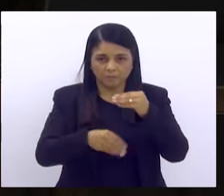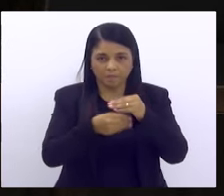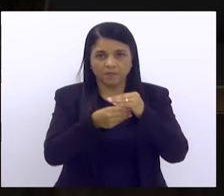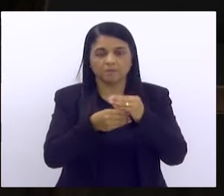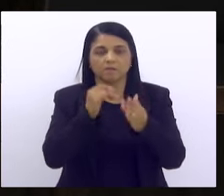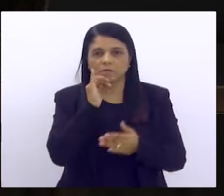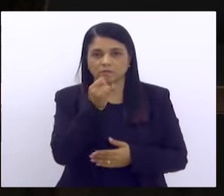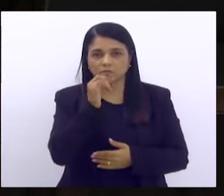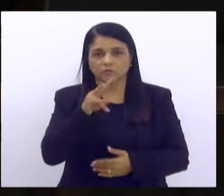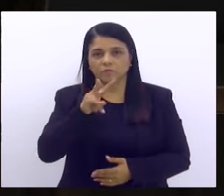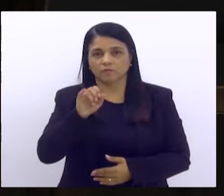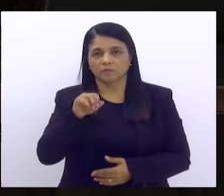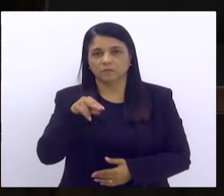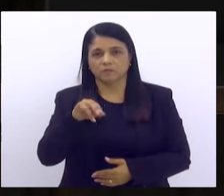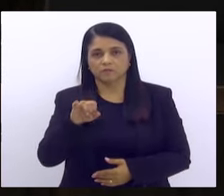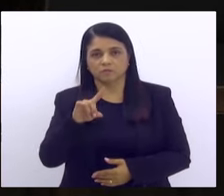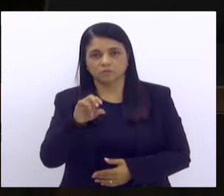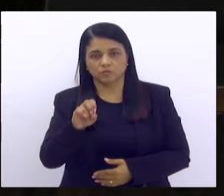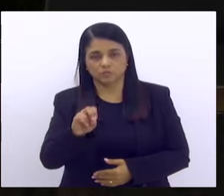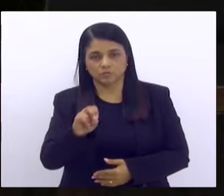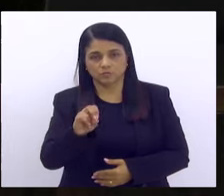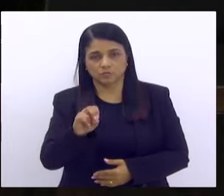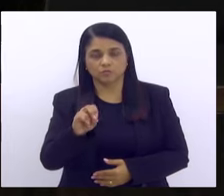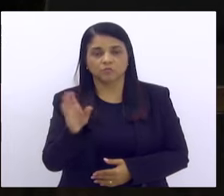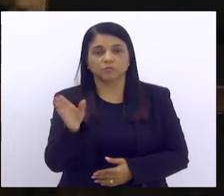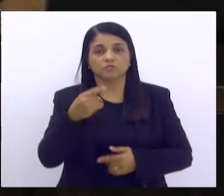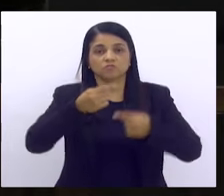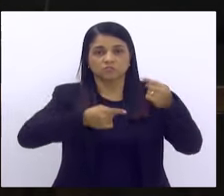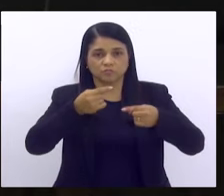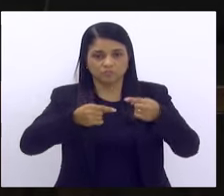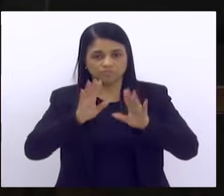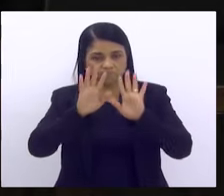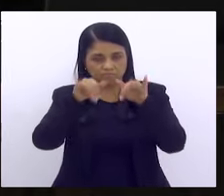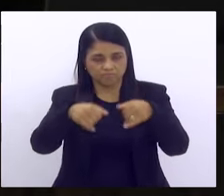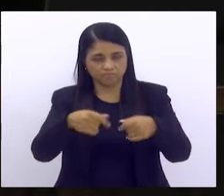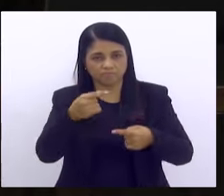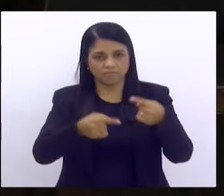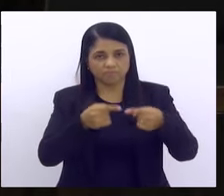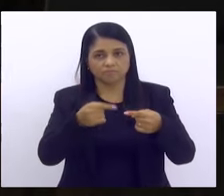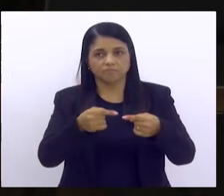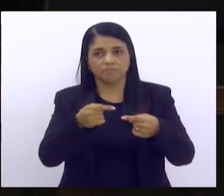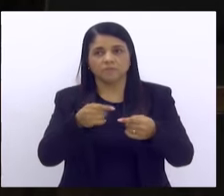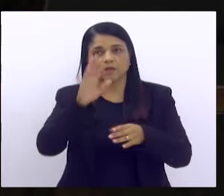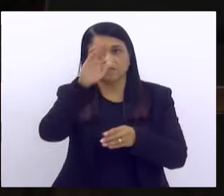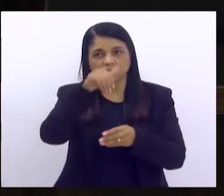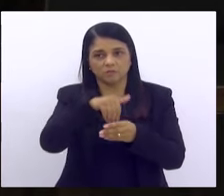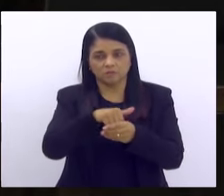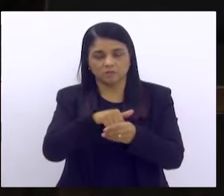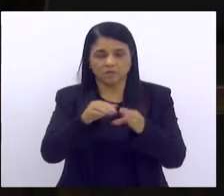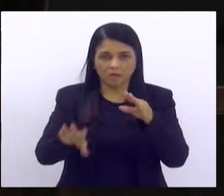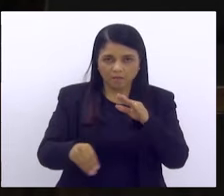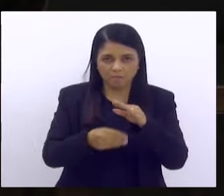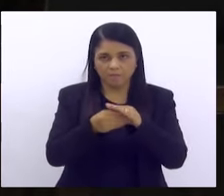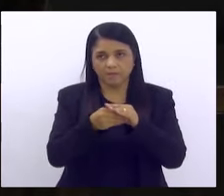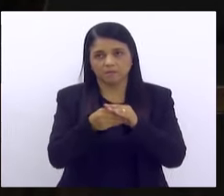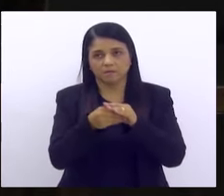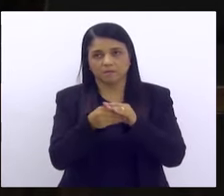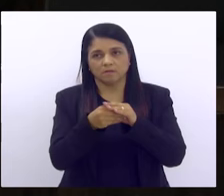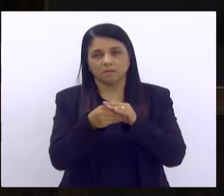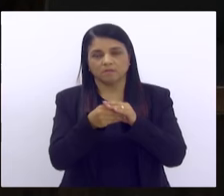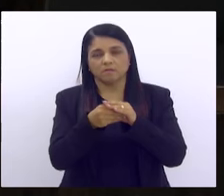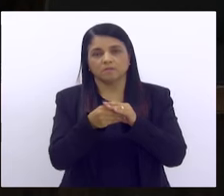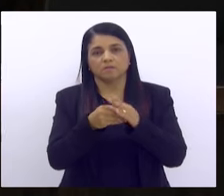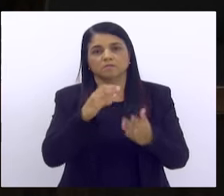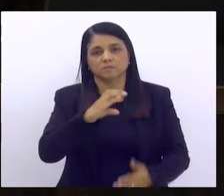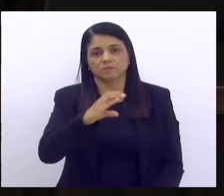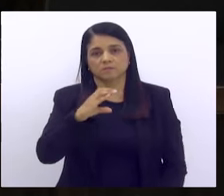relator deputado Vinícius Cosolinos. Em discussão. Não havendo quem queira discutir, encerrada a discussão. Em votação, a emenda da